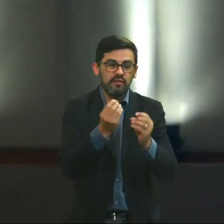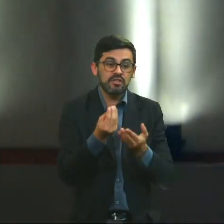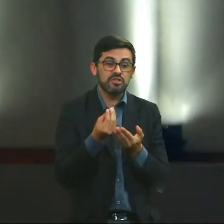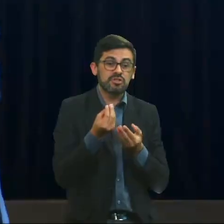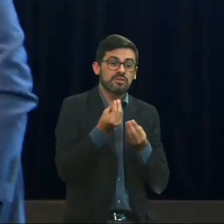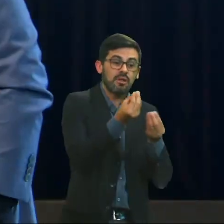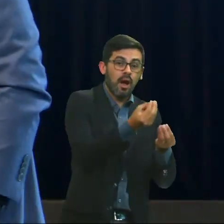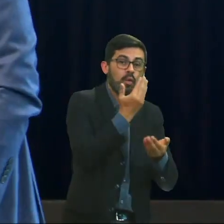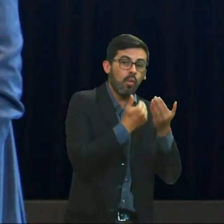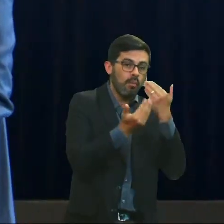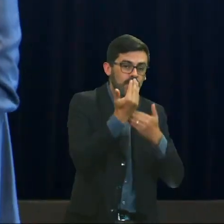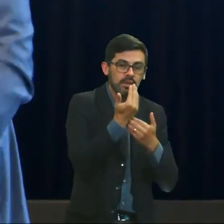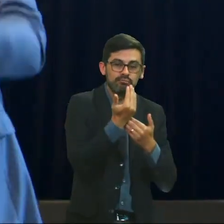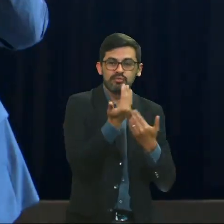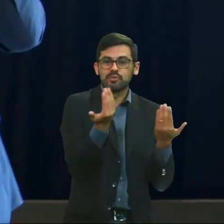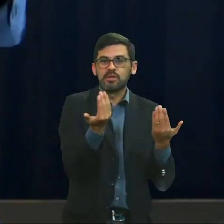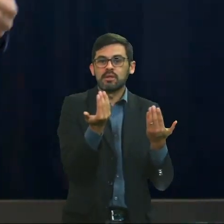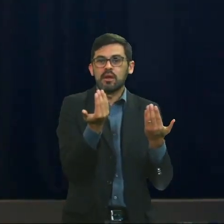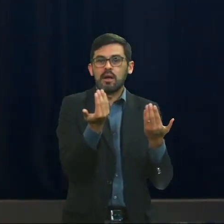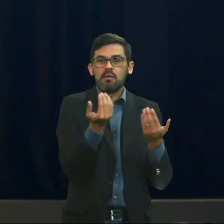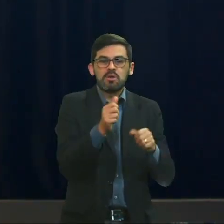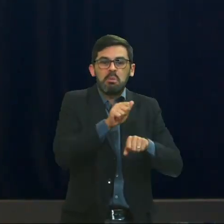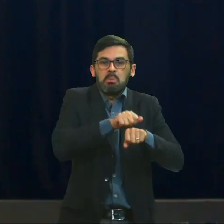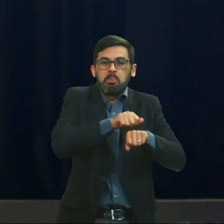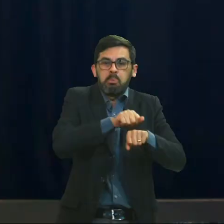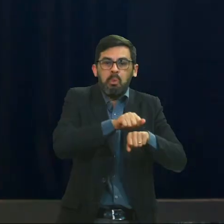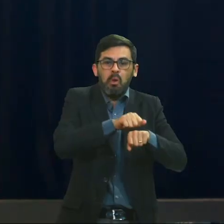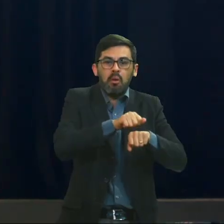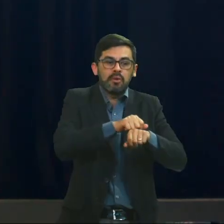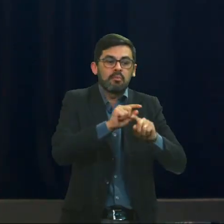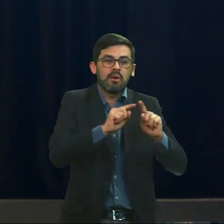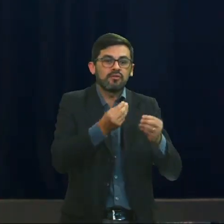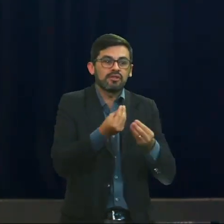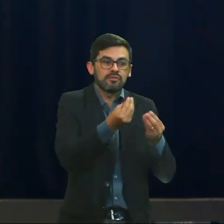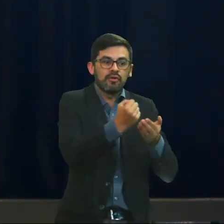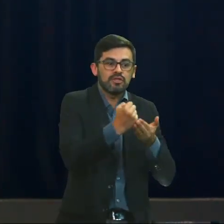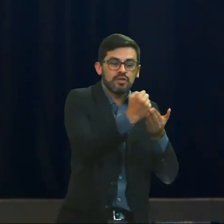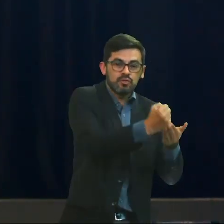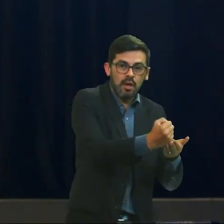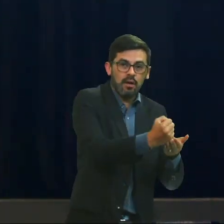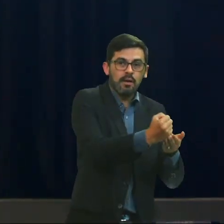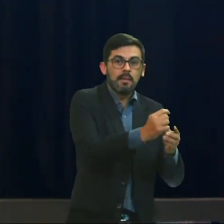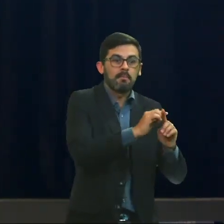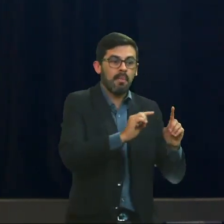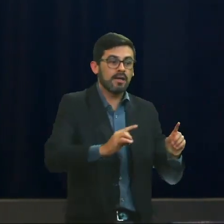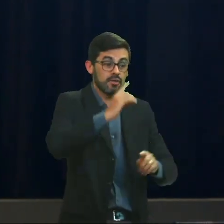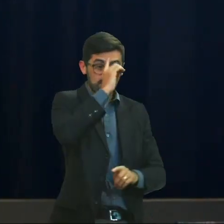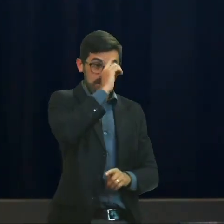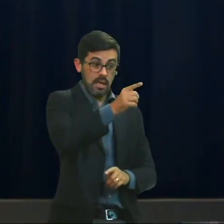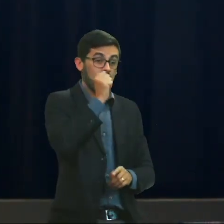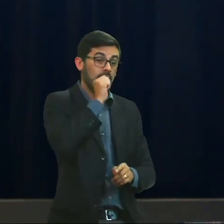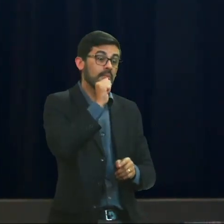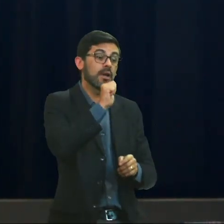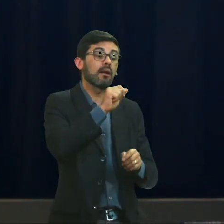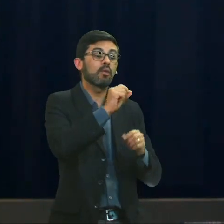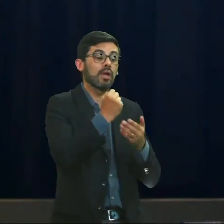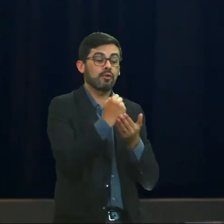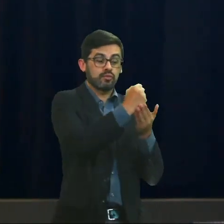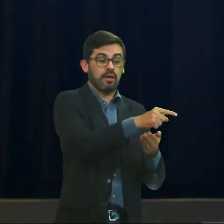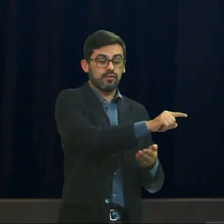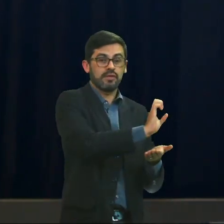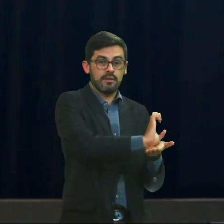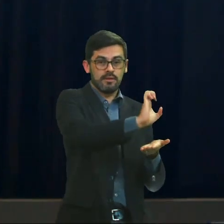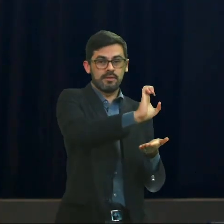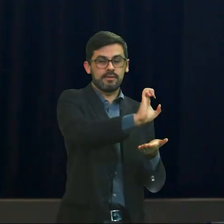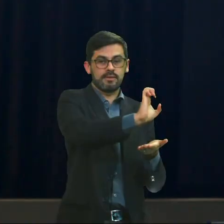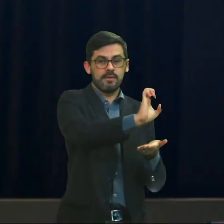sustentar. Não faz sentido nenhum. A mulher mais pobre, estrangeira, não temente ao Senhor, eu mandei ela te sustentar. É muito interessante porque ela fala